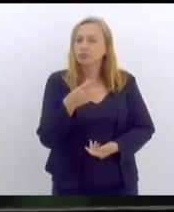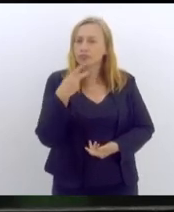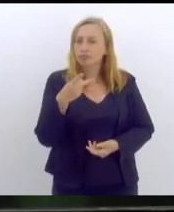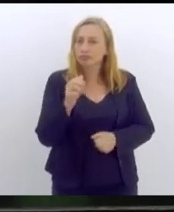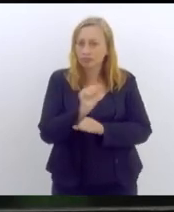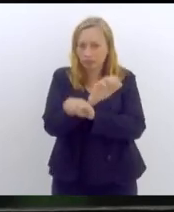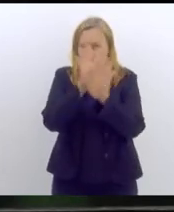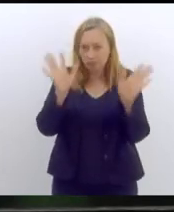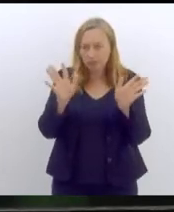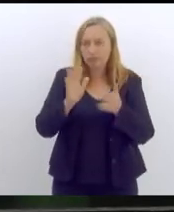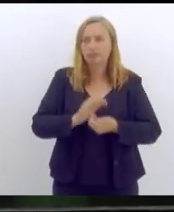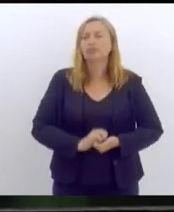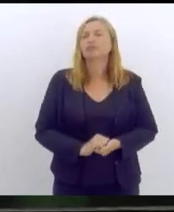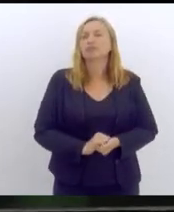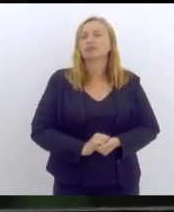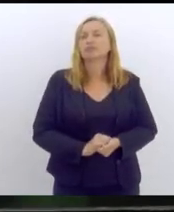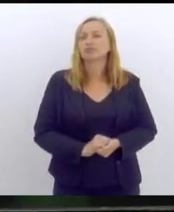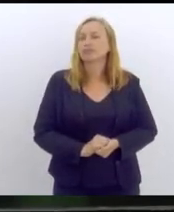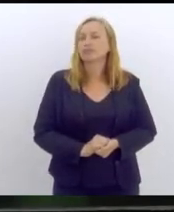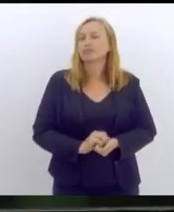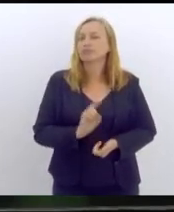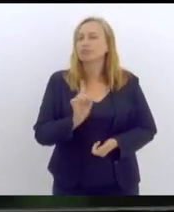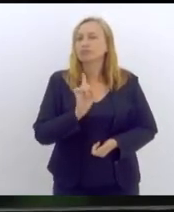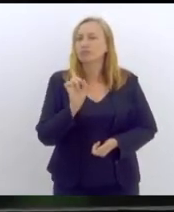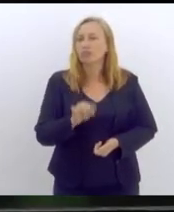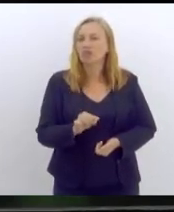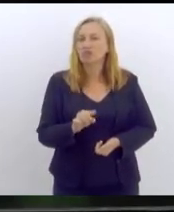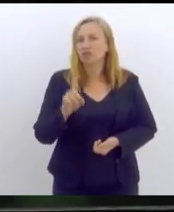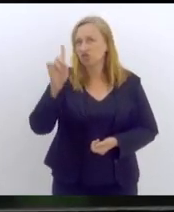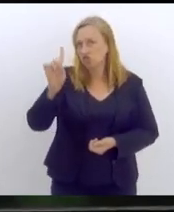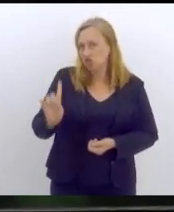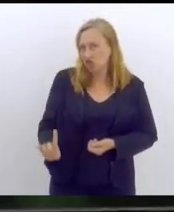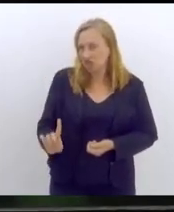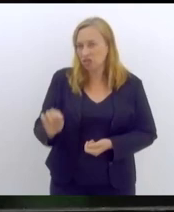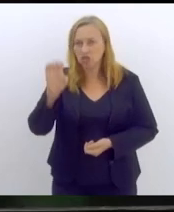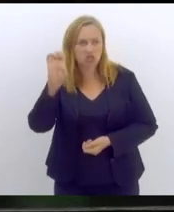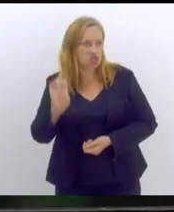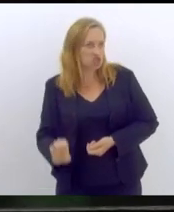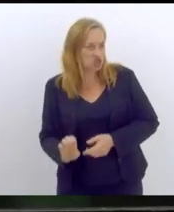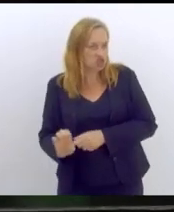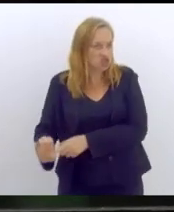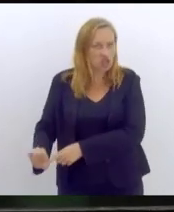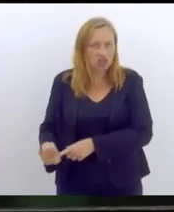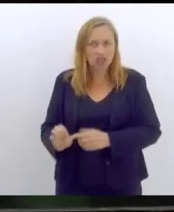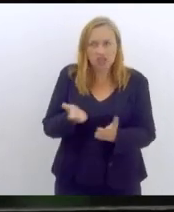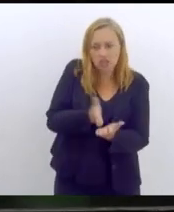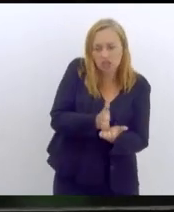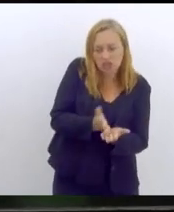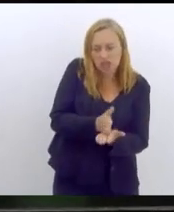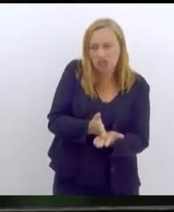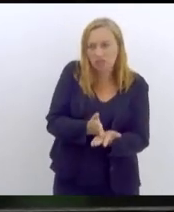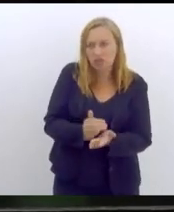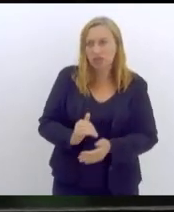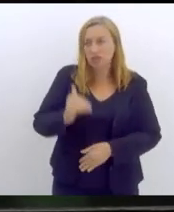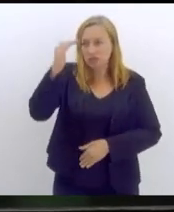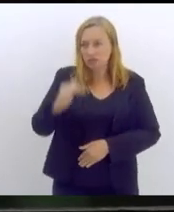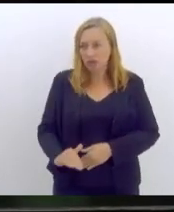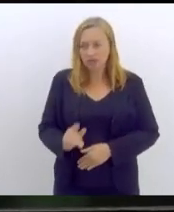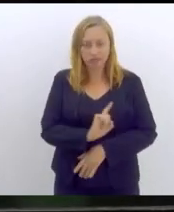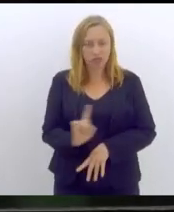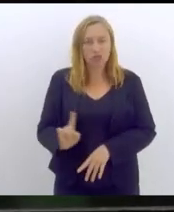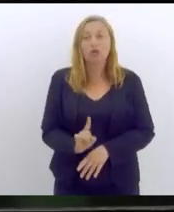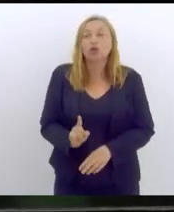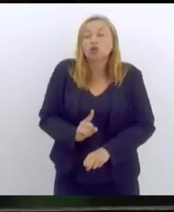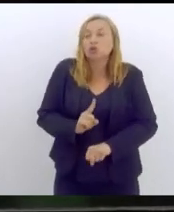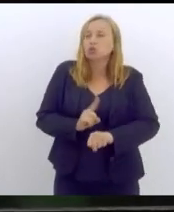claro que essa posição ela não é uma posição de direita, de esquerda, de centro, de cima ou de baixo. A partir do